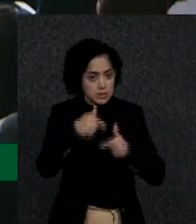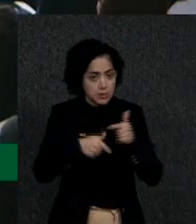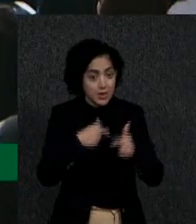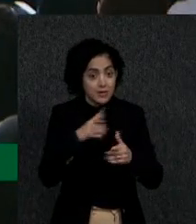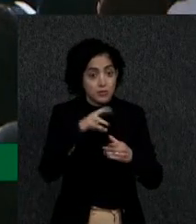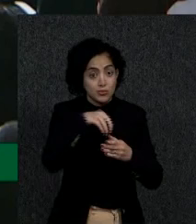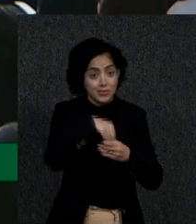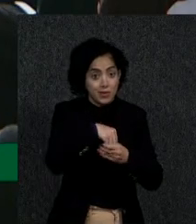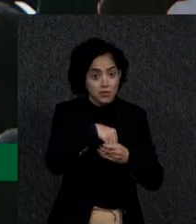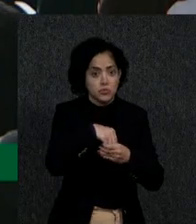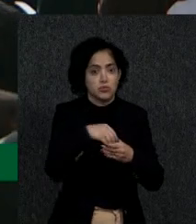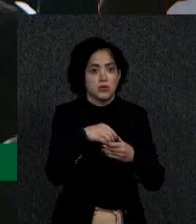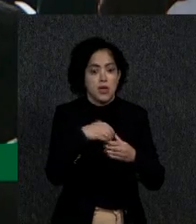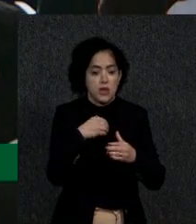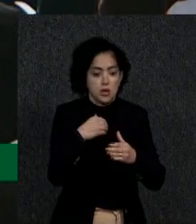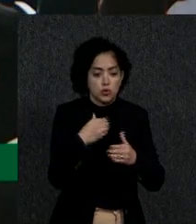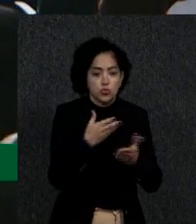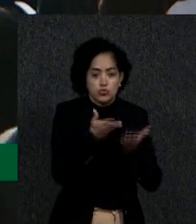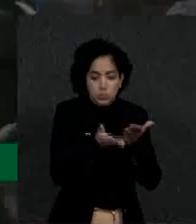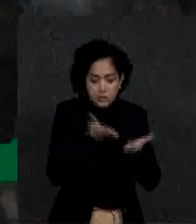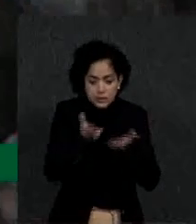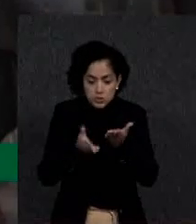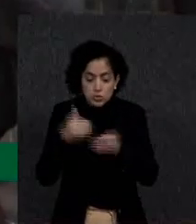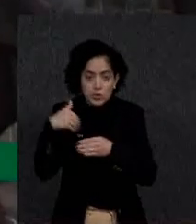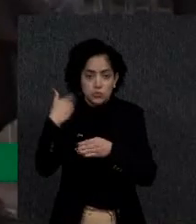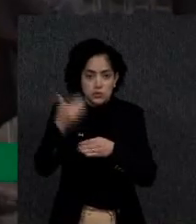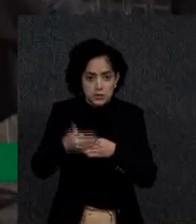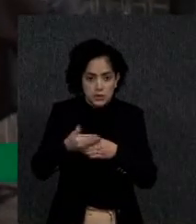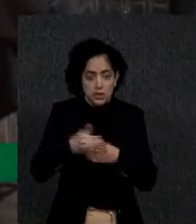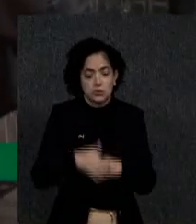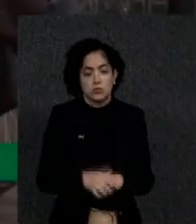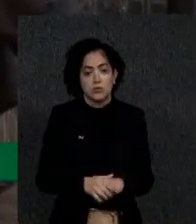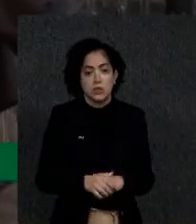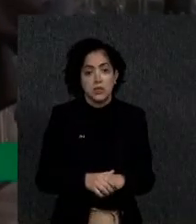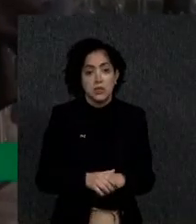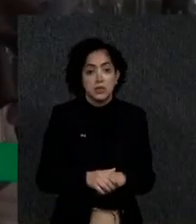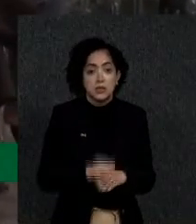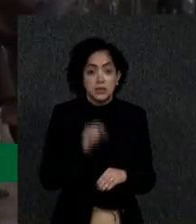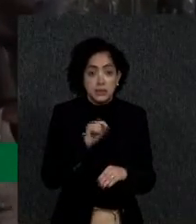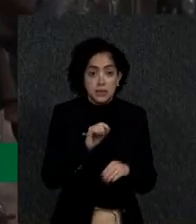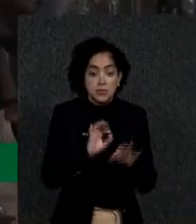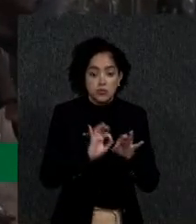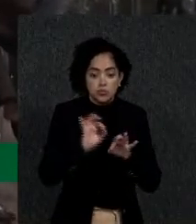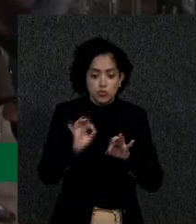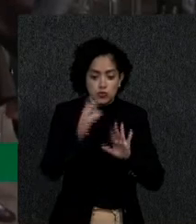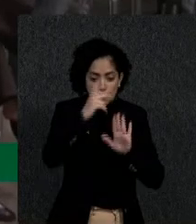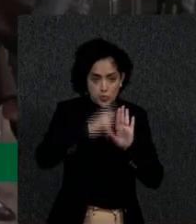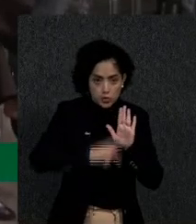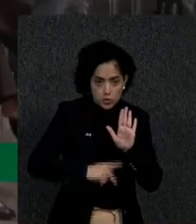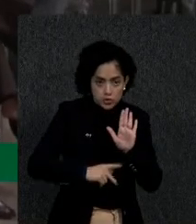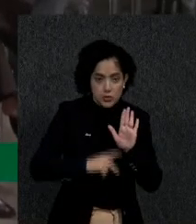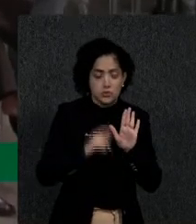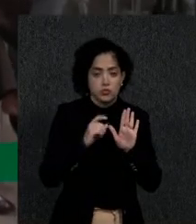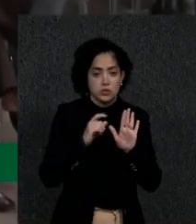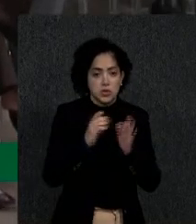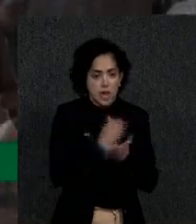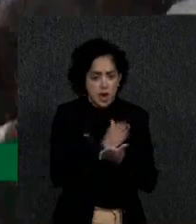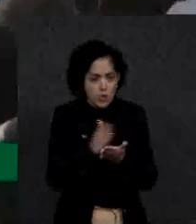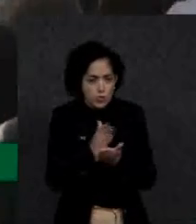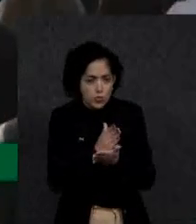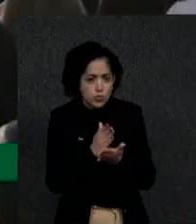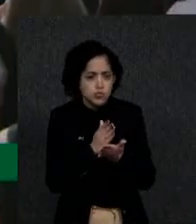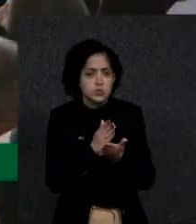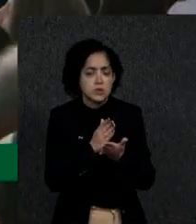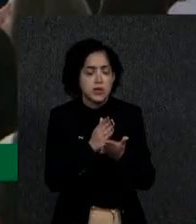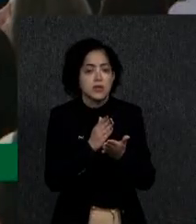segunda escola de lideranças, formando pessoas para saber intervir na comunidade e sensibilizar a comunidade sobre os seus direitos e